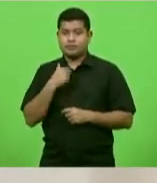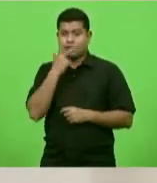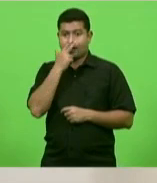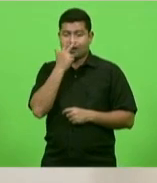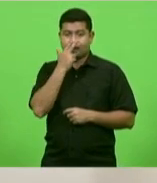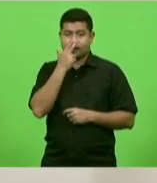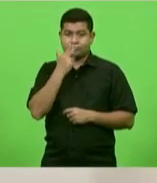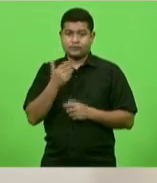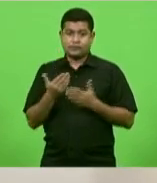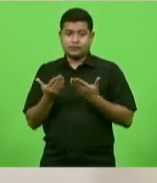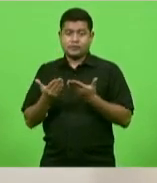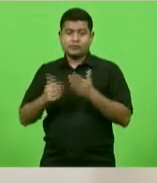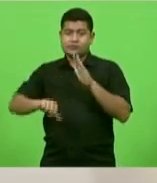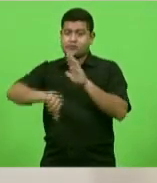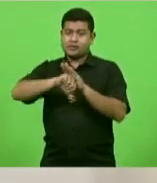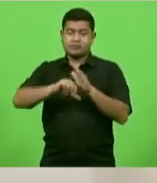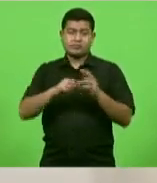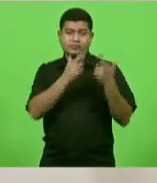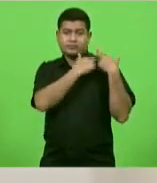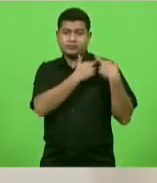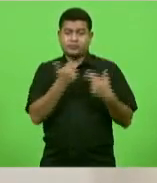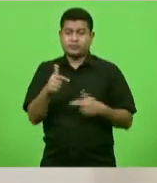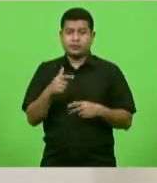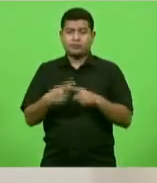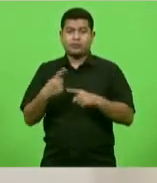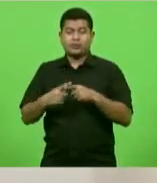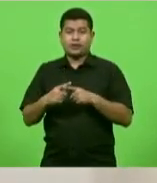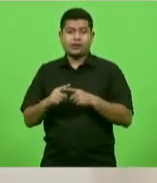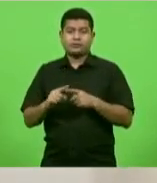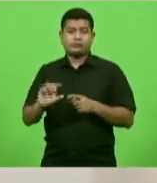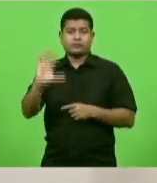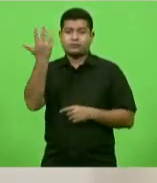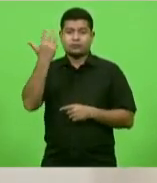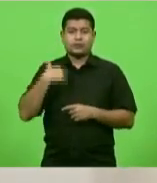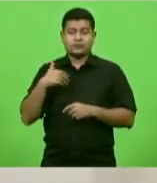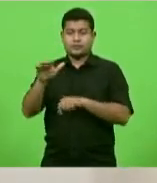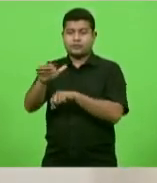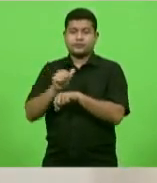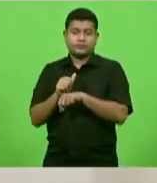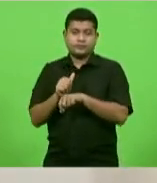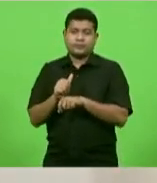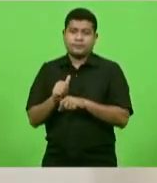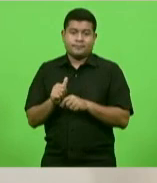gelo. Não há crime de responsabilidade, pois não houve a aludida